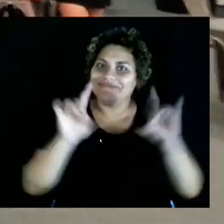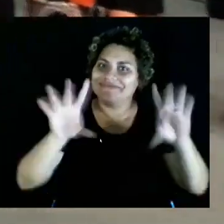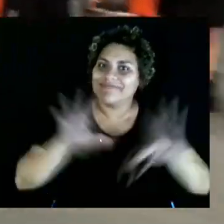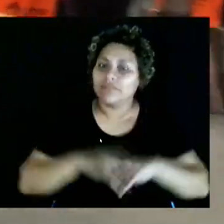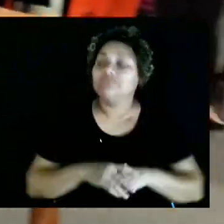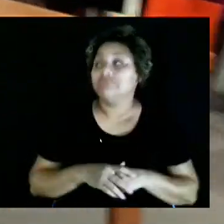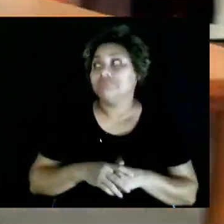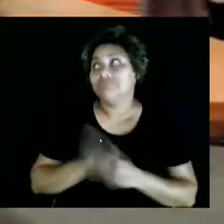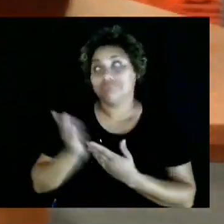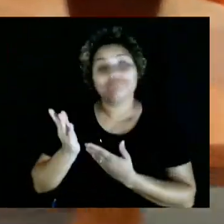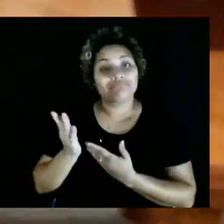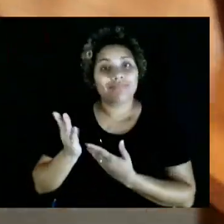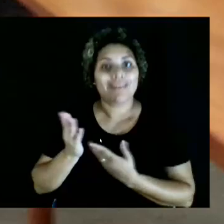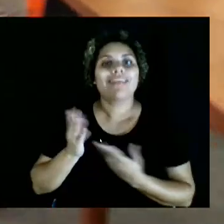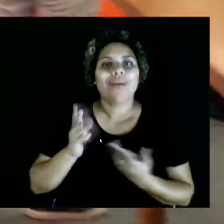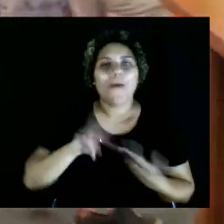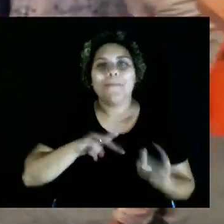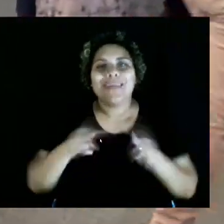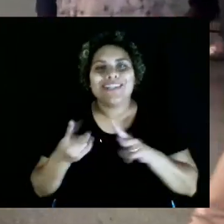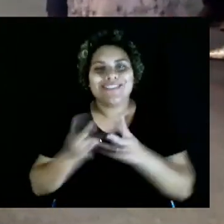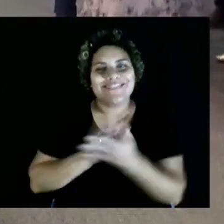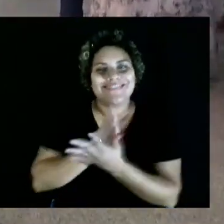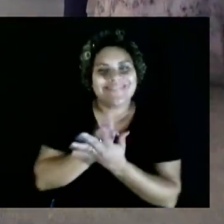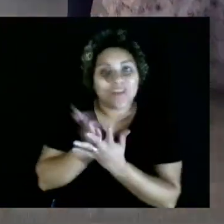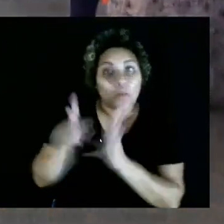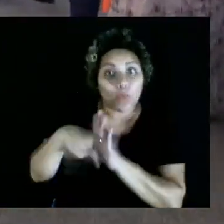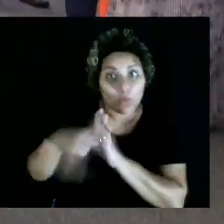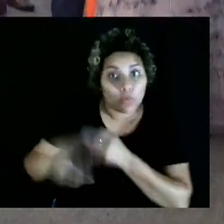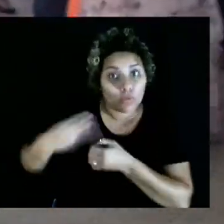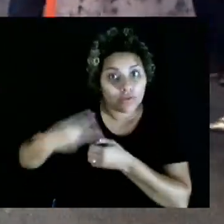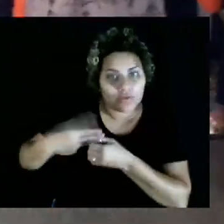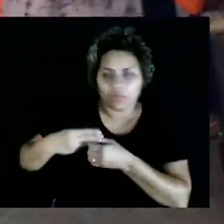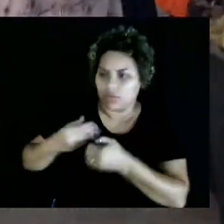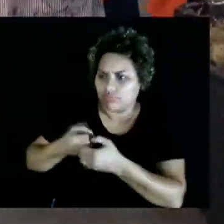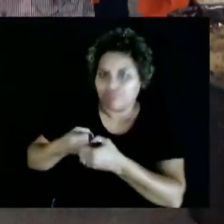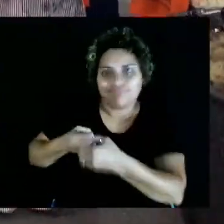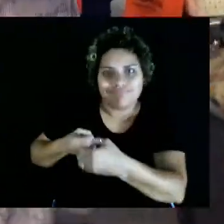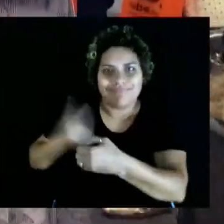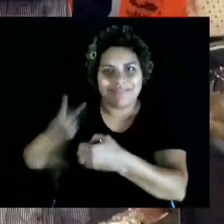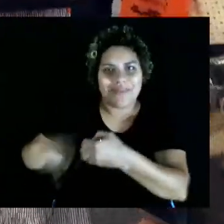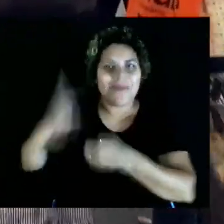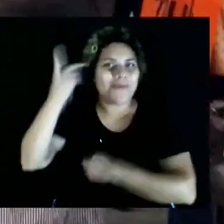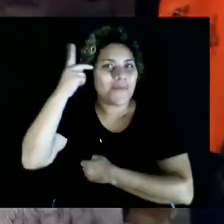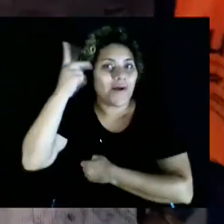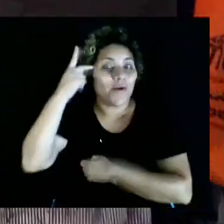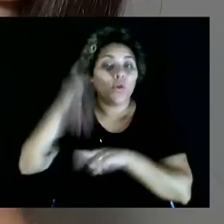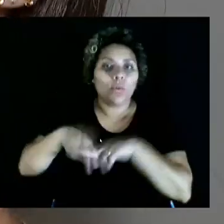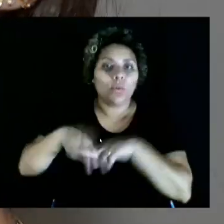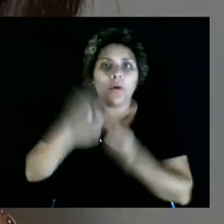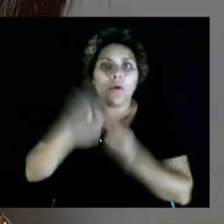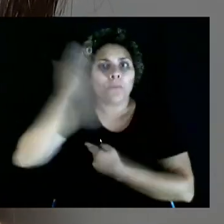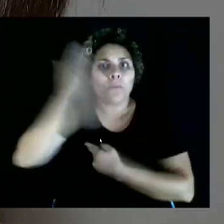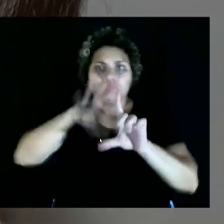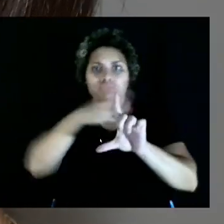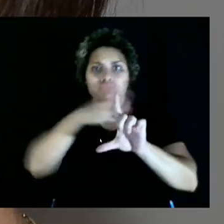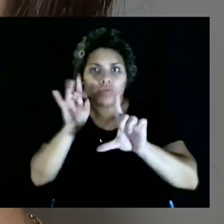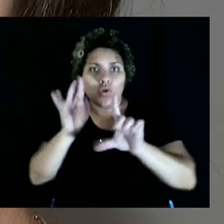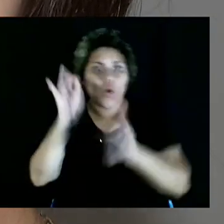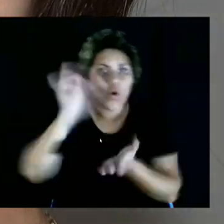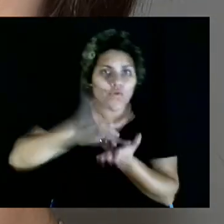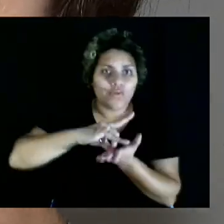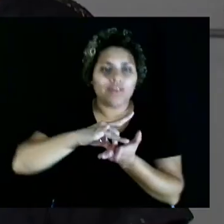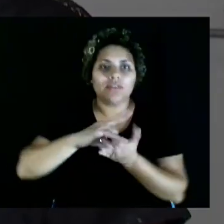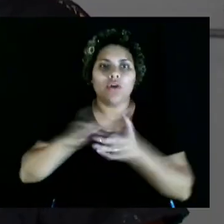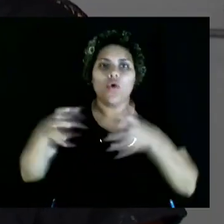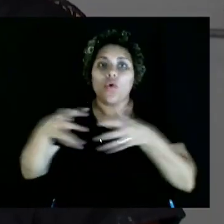para o município no interior paulista já está afetando positivamente o calendário de eventos desse complexo em Campinas, como explica a